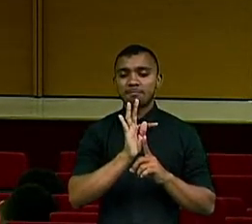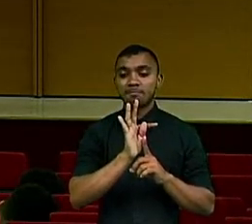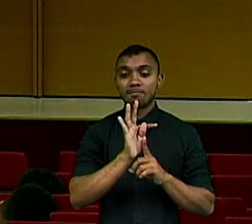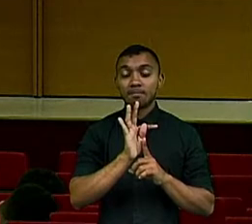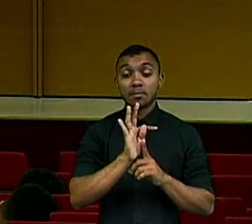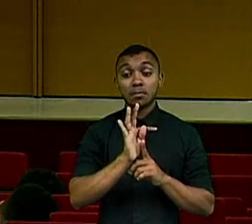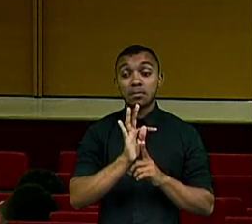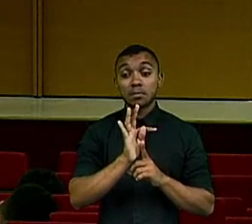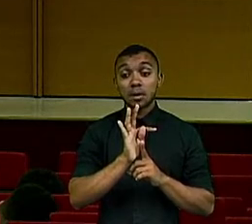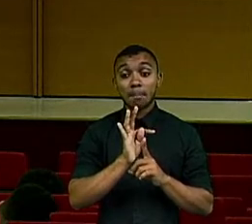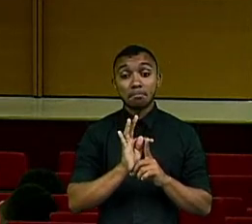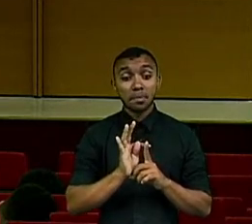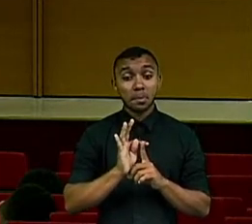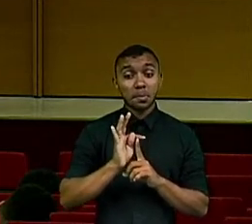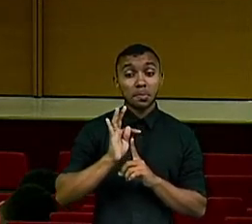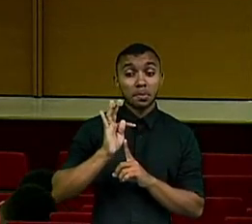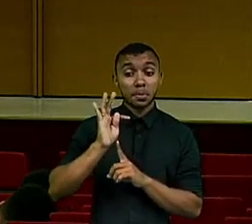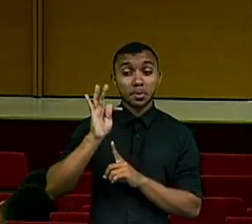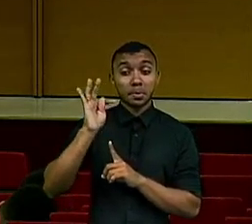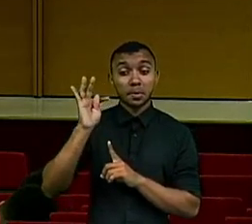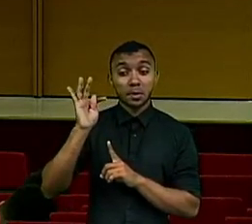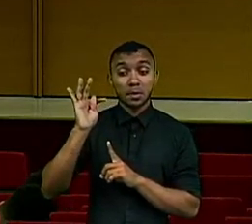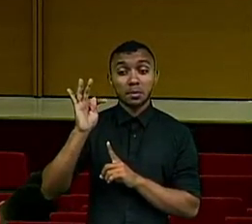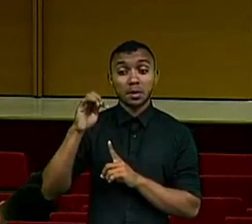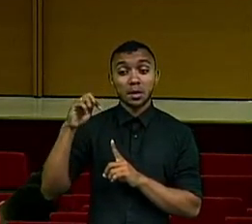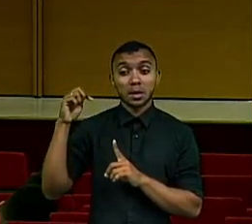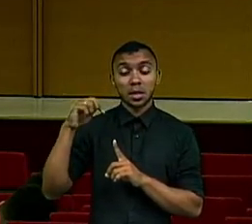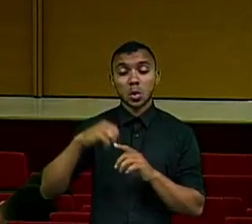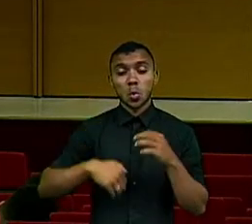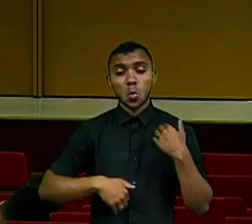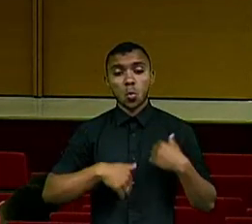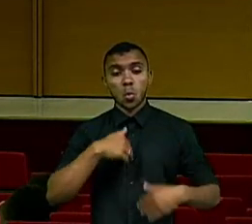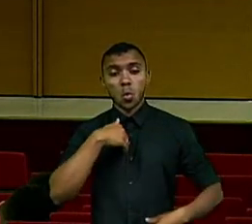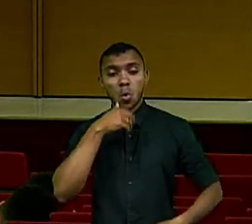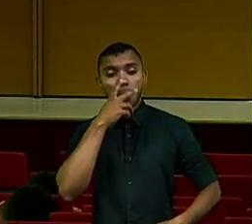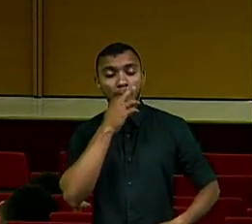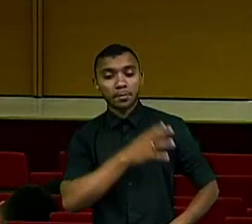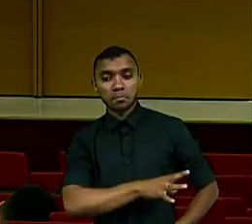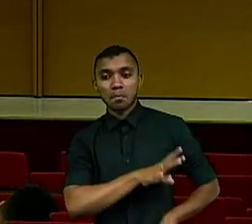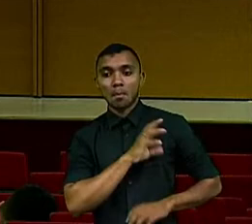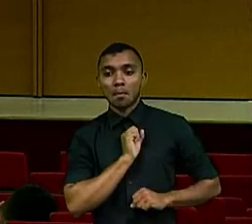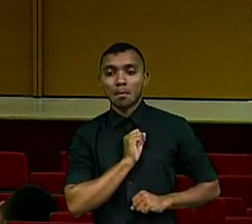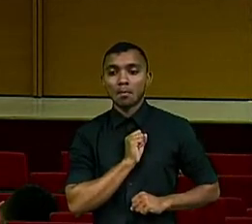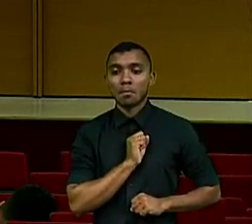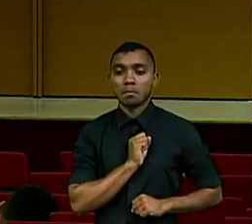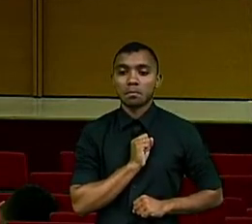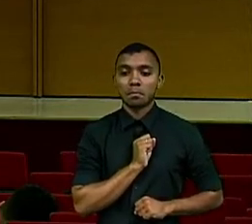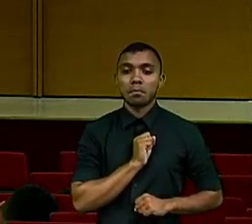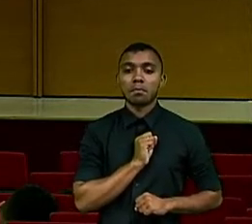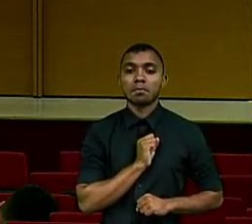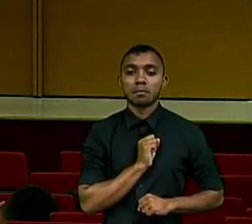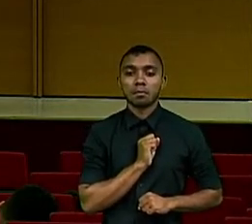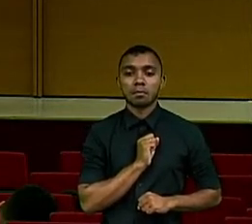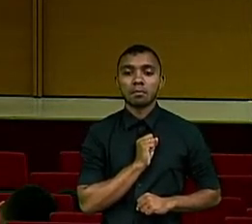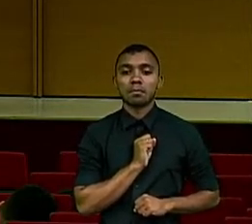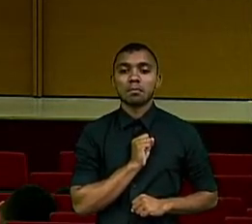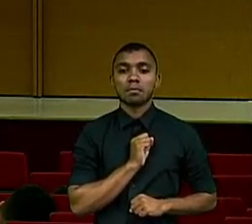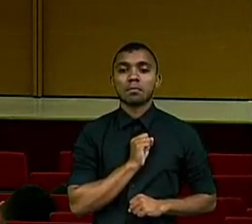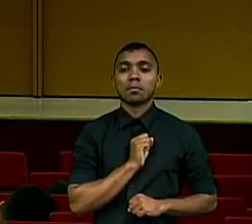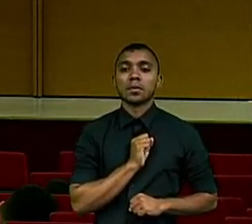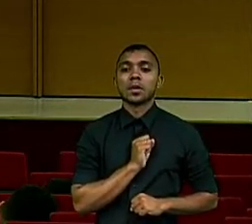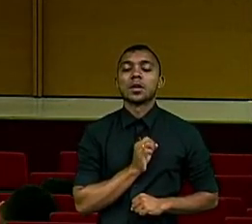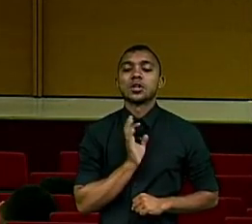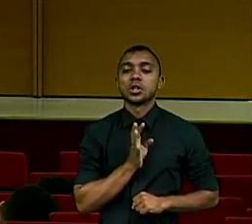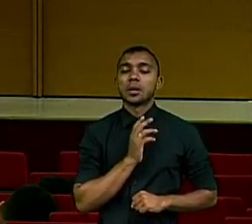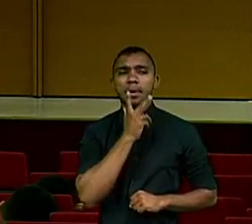está doando energia para o meu corpo sobre a forma de calor a pessoa já tem corrido com medo